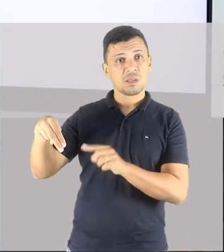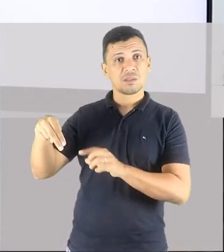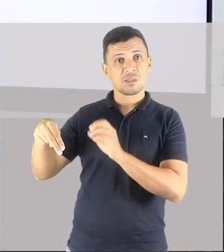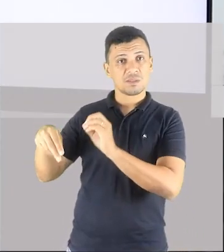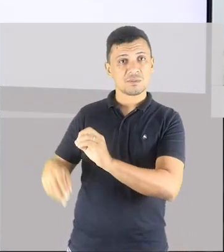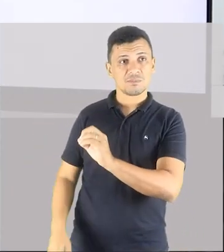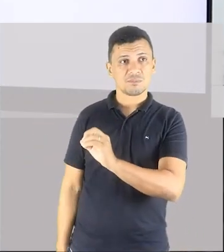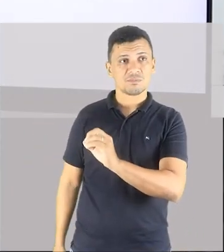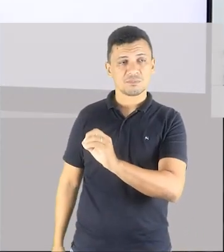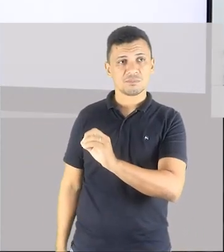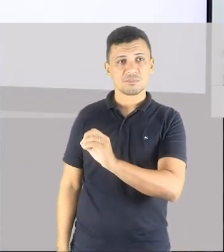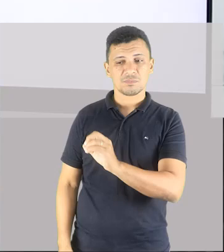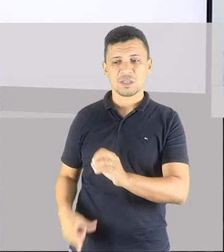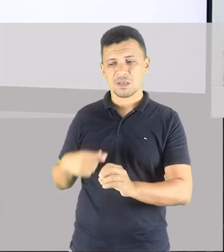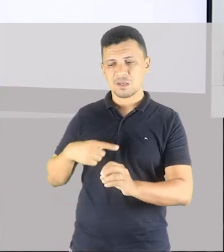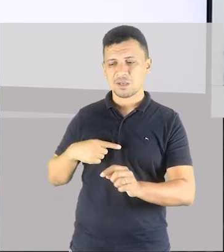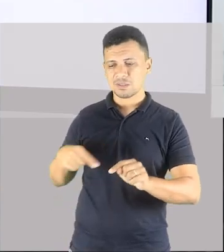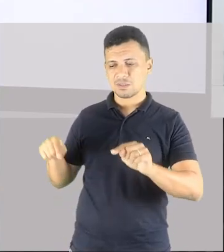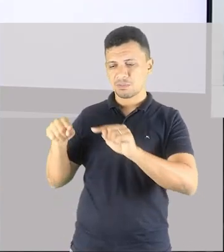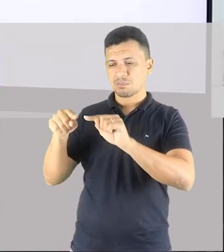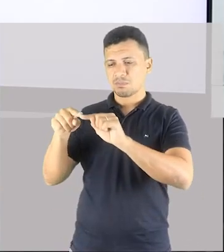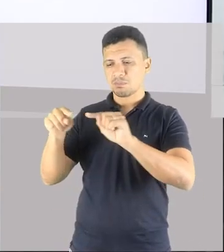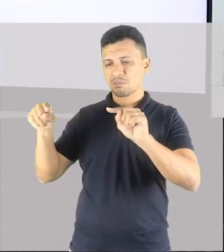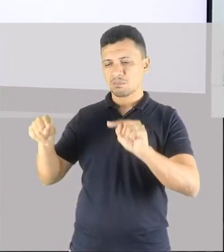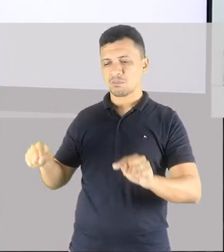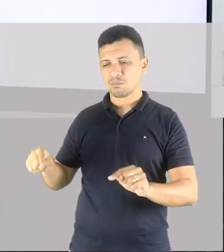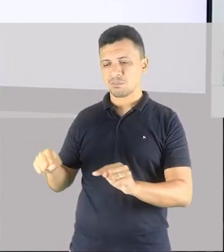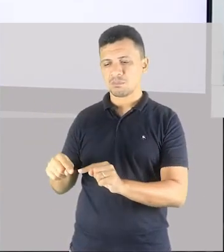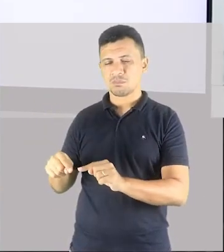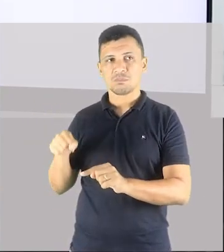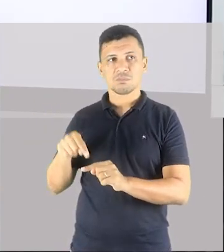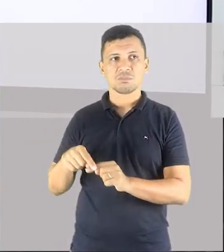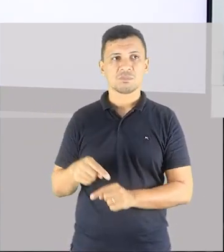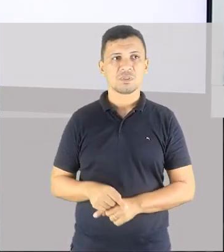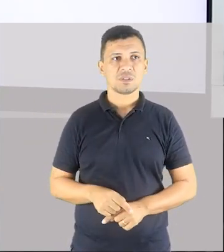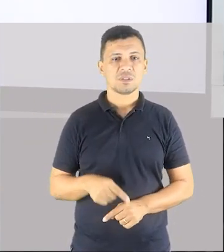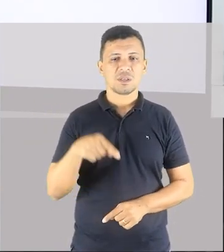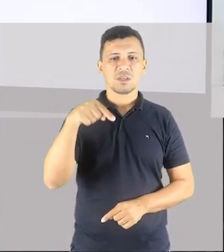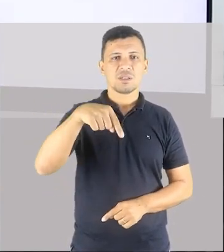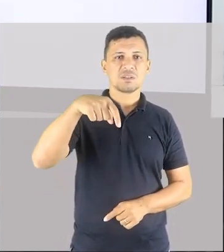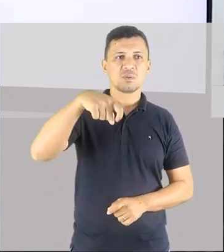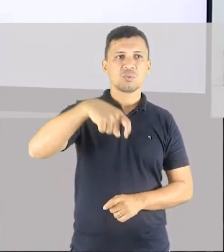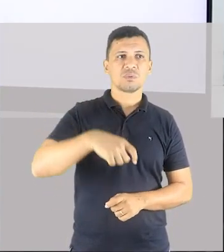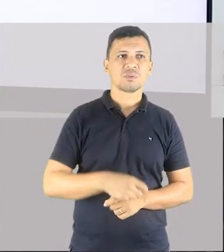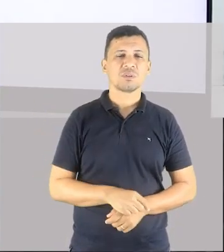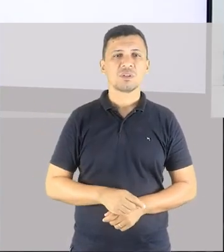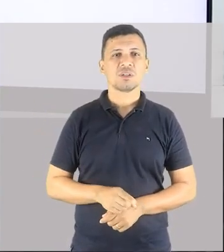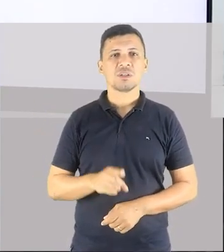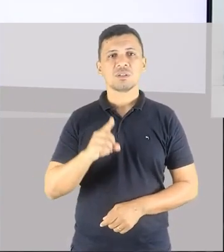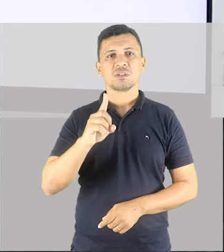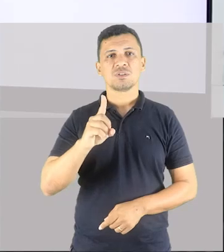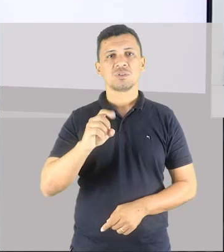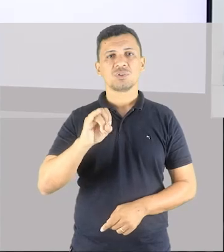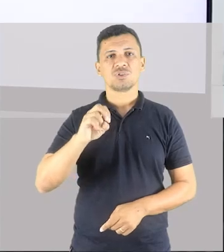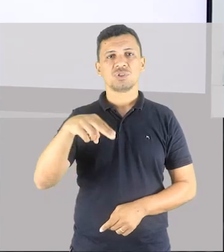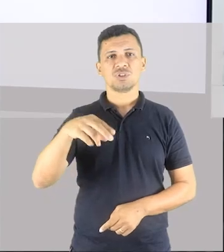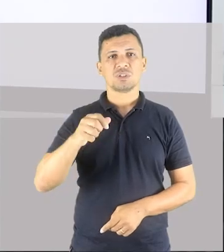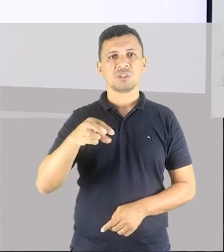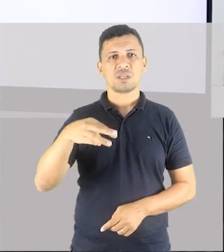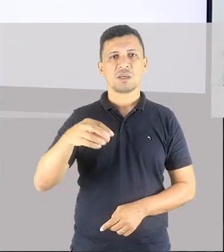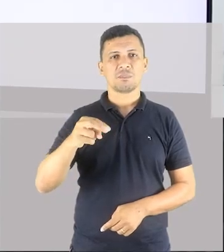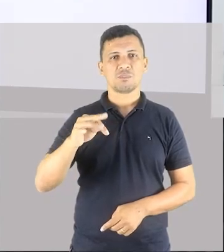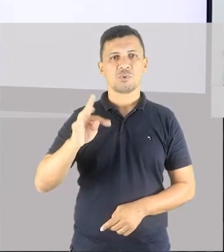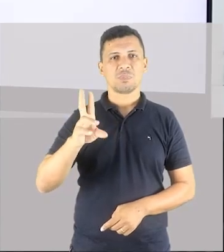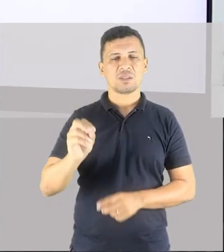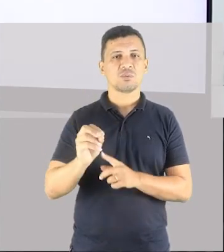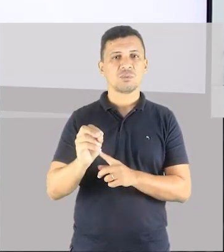com o recipiente aqui. Esse negocinho bem aqui em cima é chamado de dinamômetro, um instrumento utilizado para